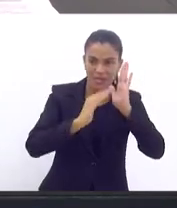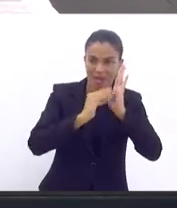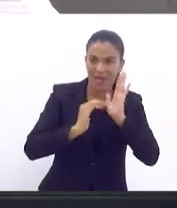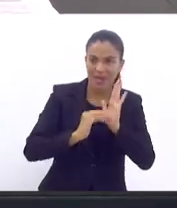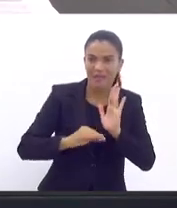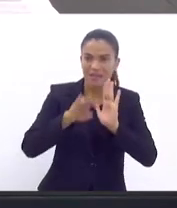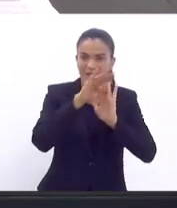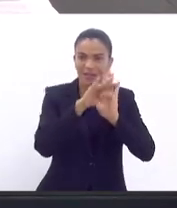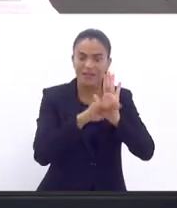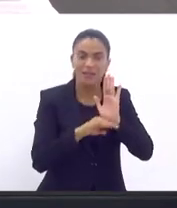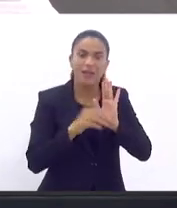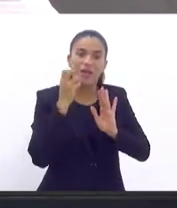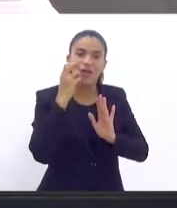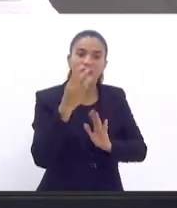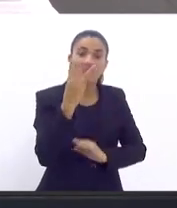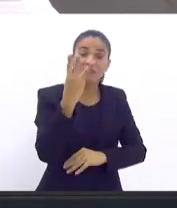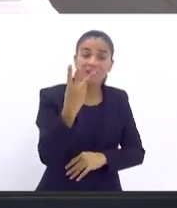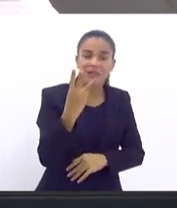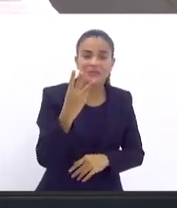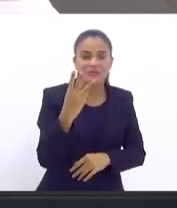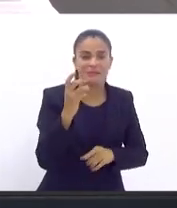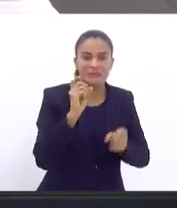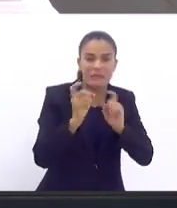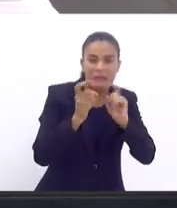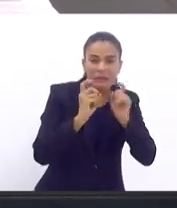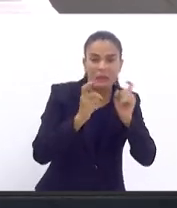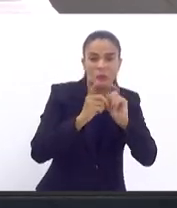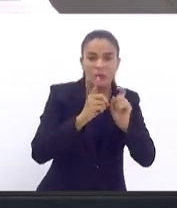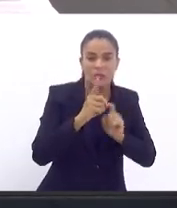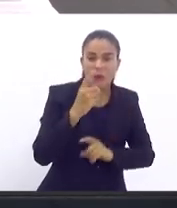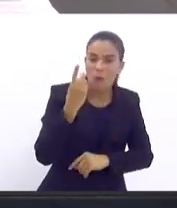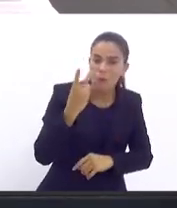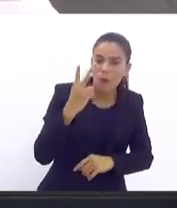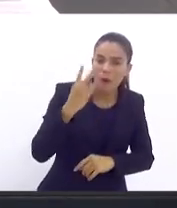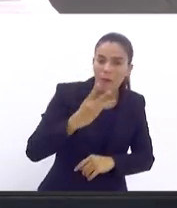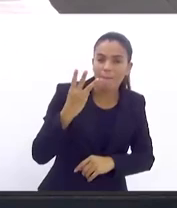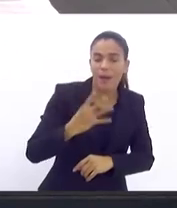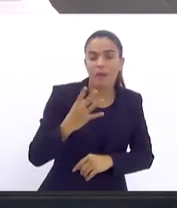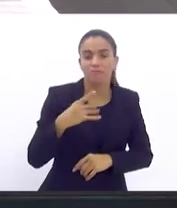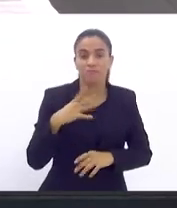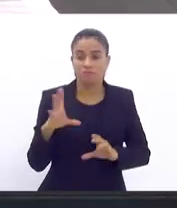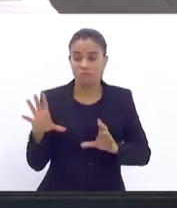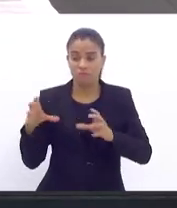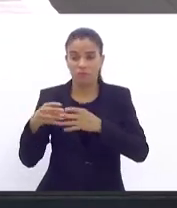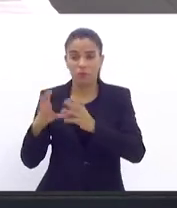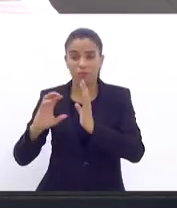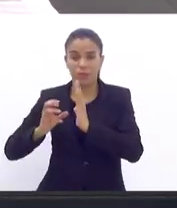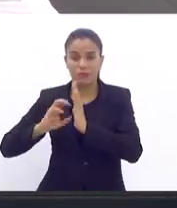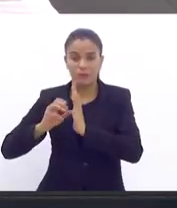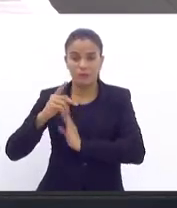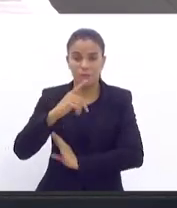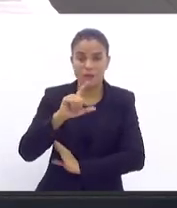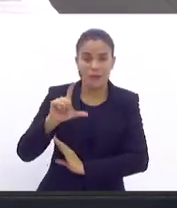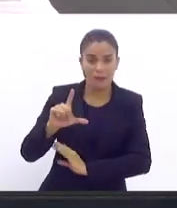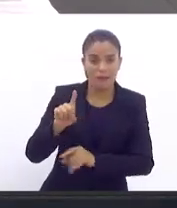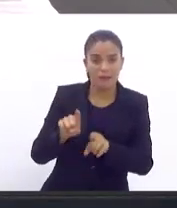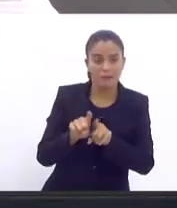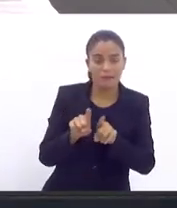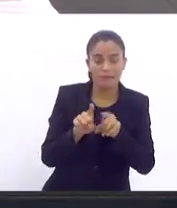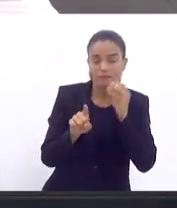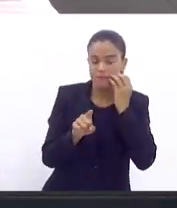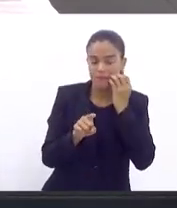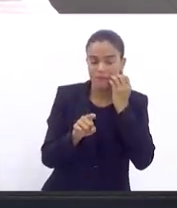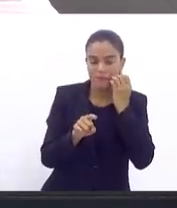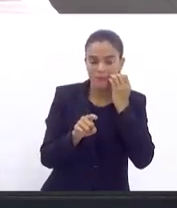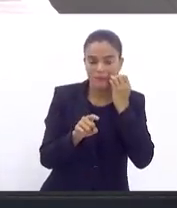vi três reuniões consecutivas peles da minha bancada e meu e retirado da pauta